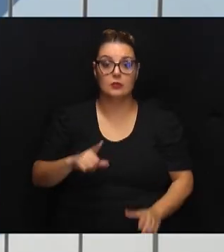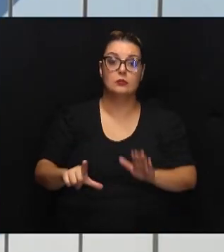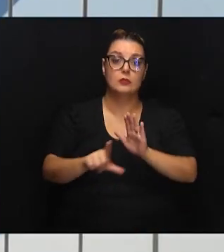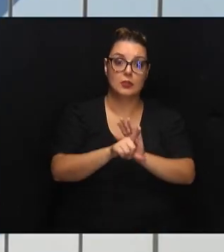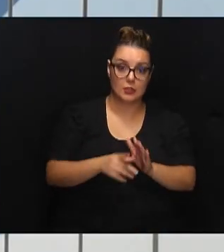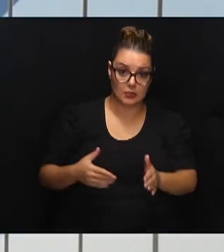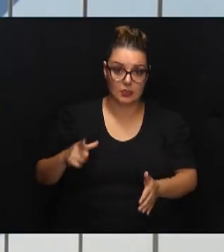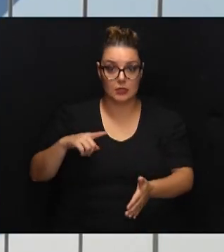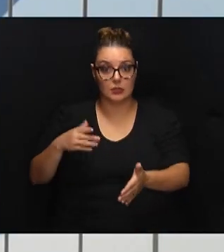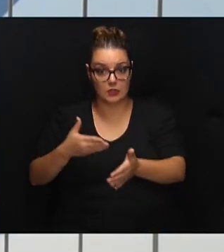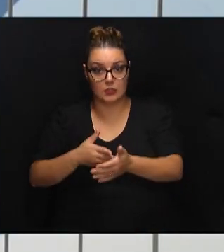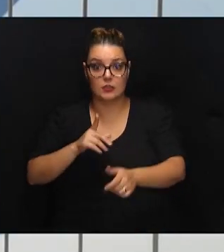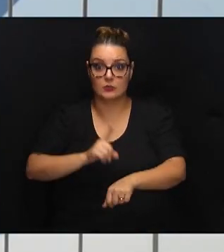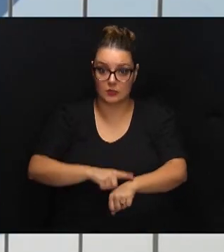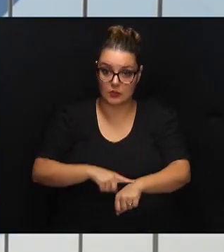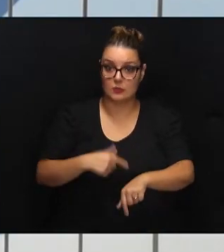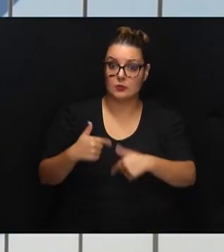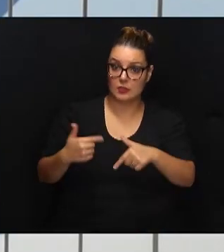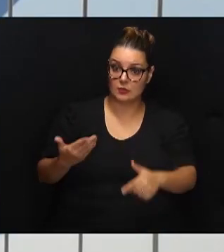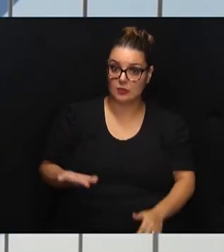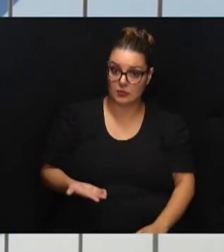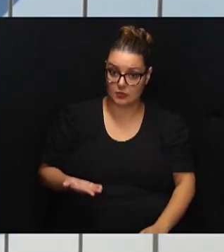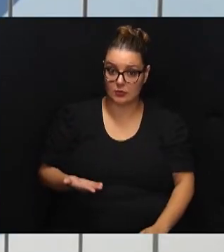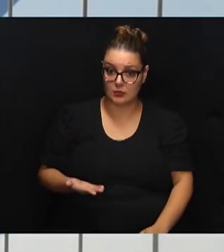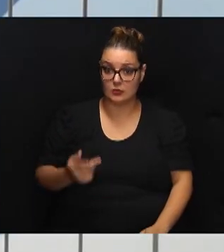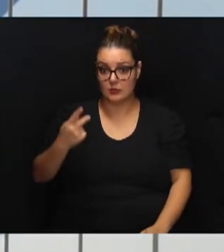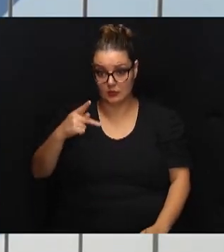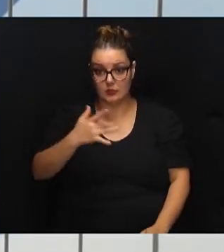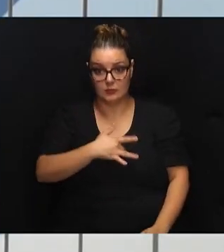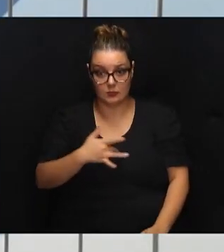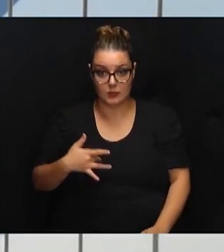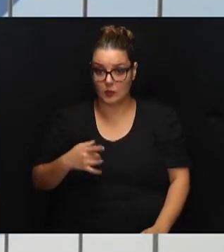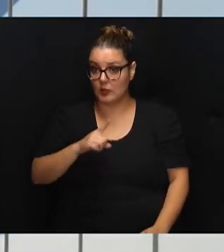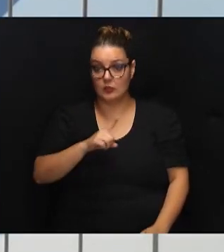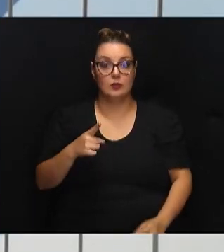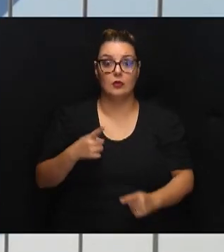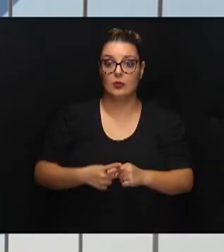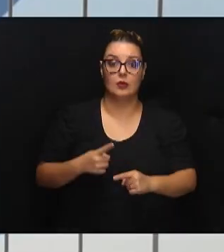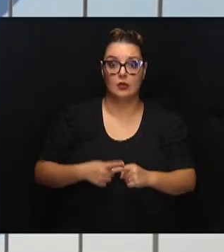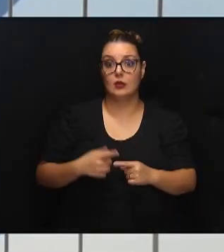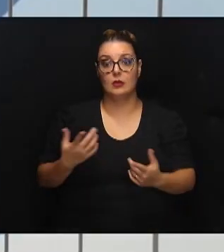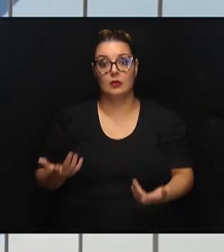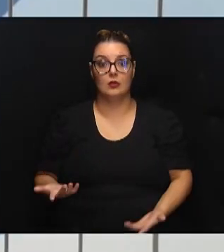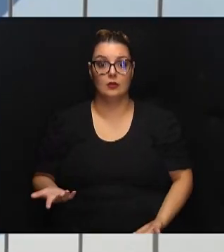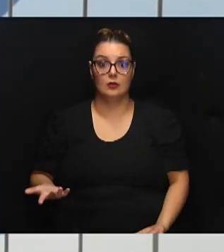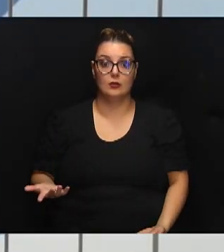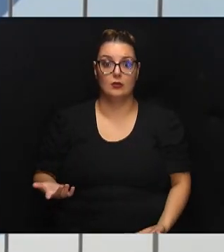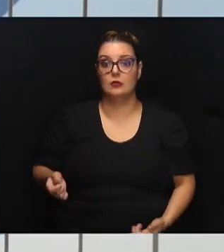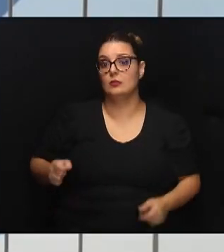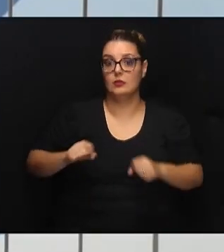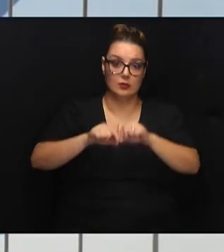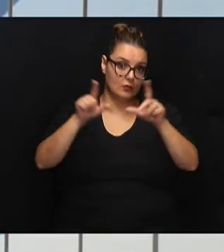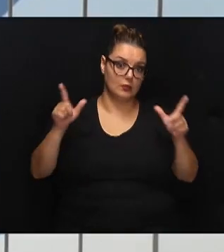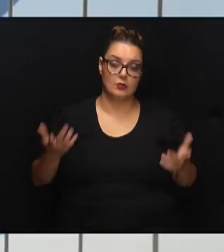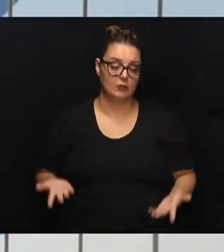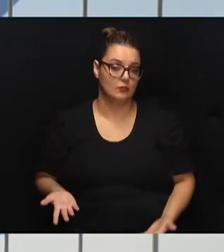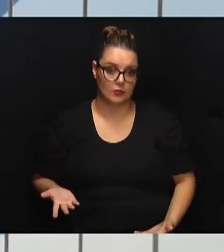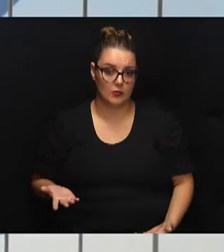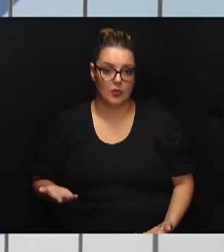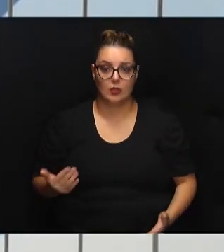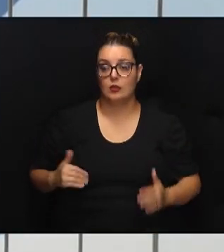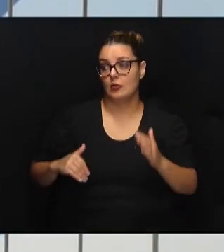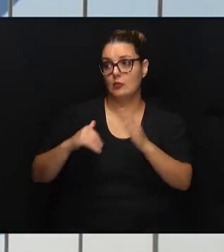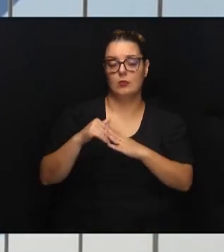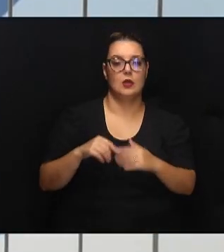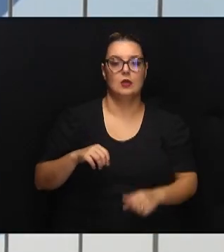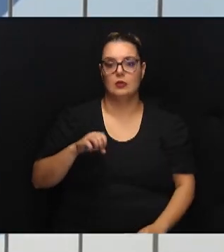um limite de horas ali para você trabalhar e é para sua saúde, não é porque acordei hoje e o máximo que pode